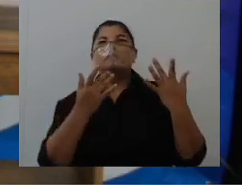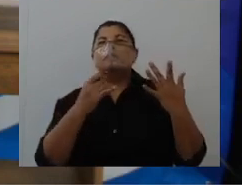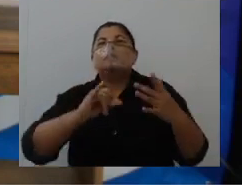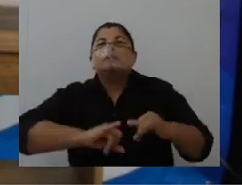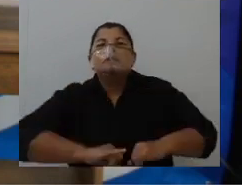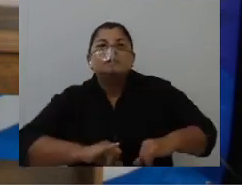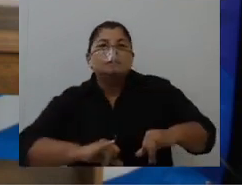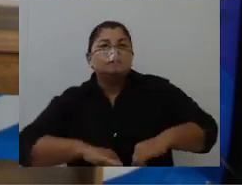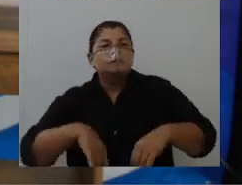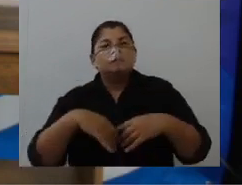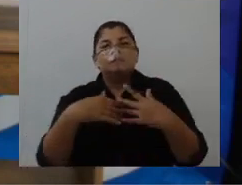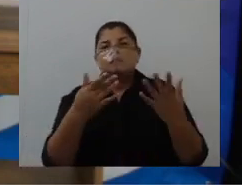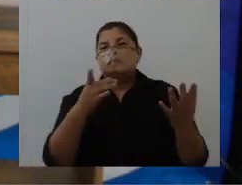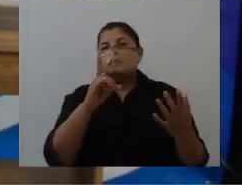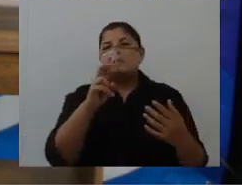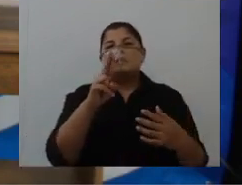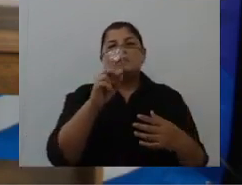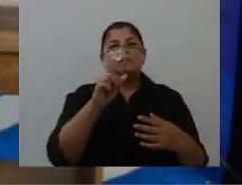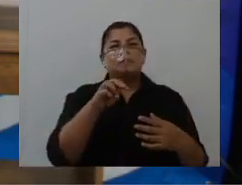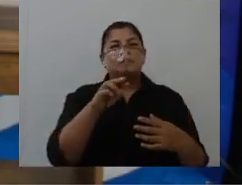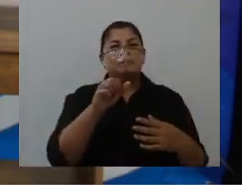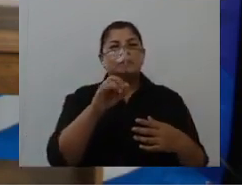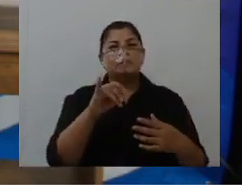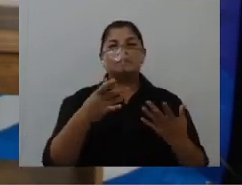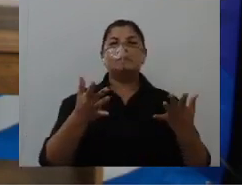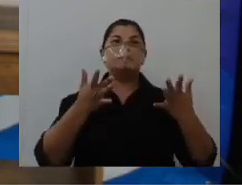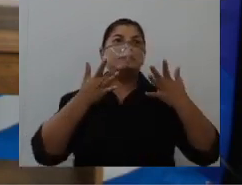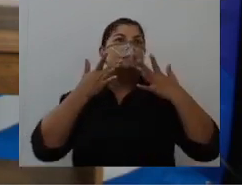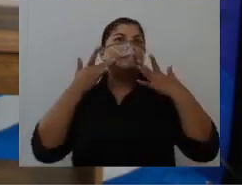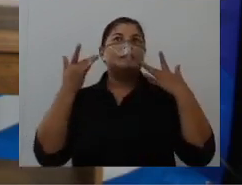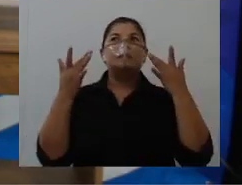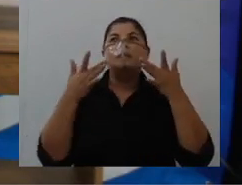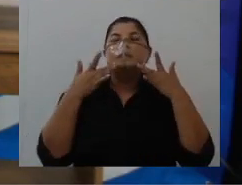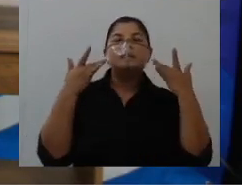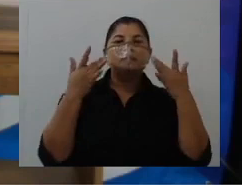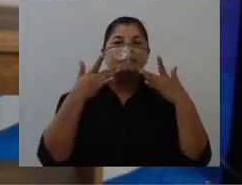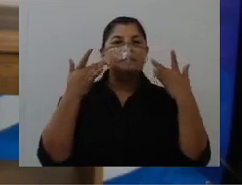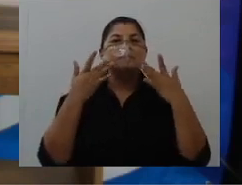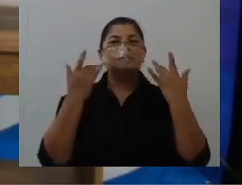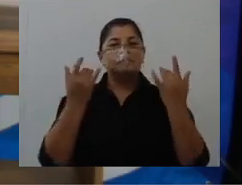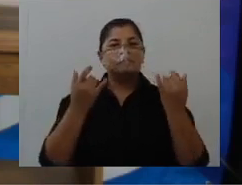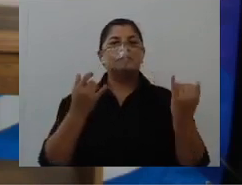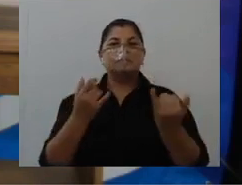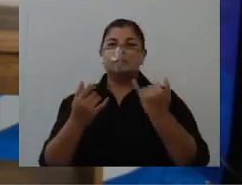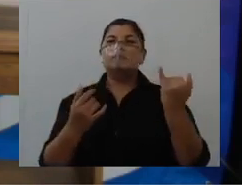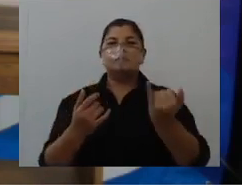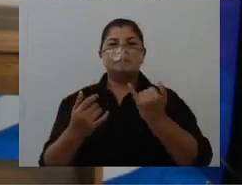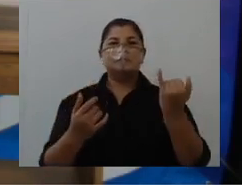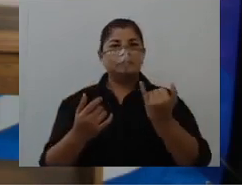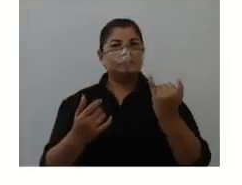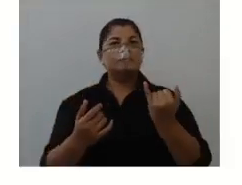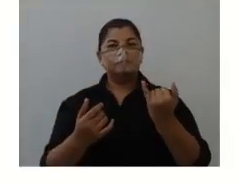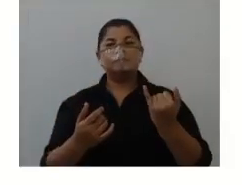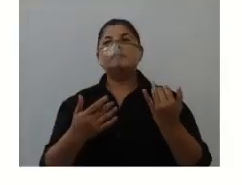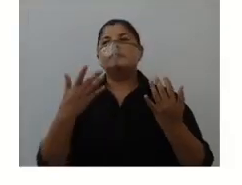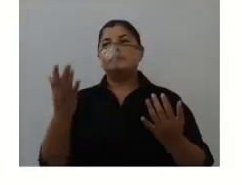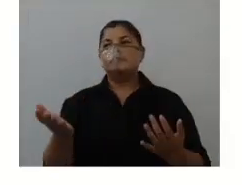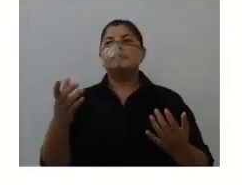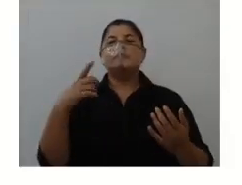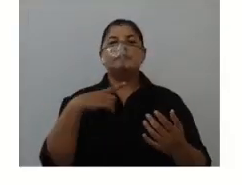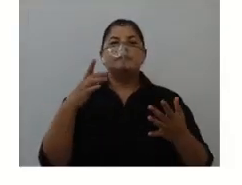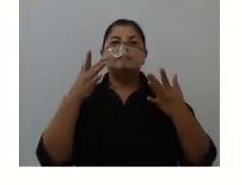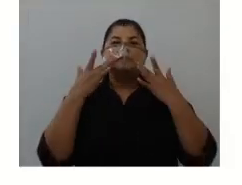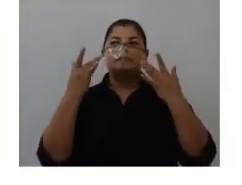que ele nasceu para ser encenado, né? Então isso é bem interessante. E aí eu trouxe aqui para vocês, ó, a peça